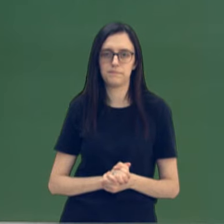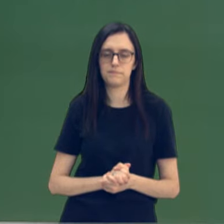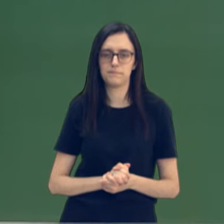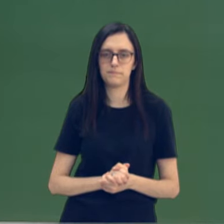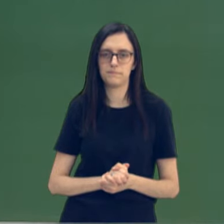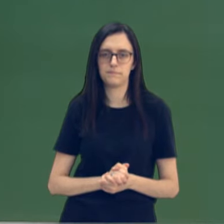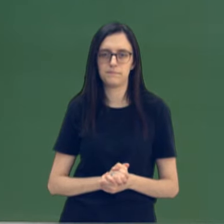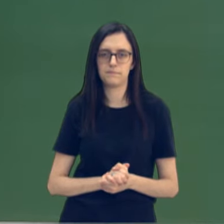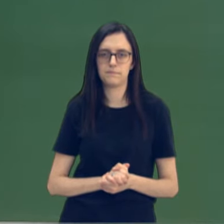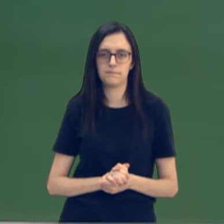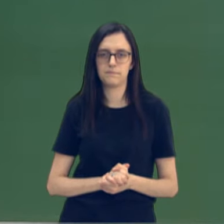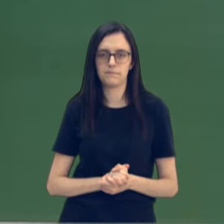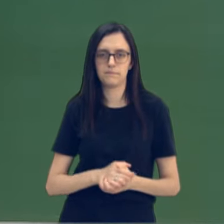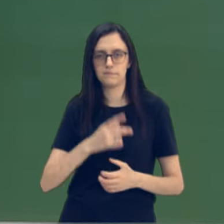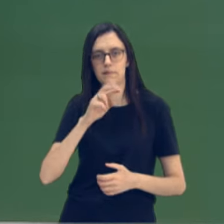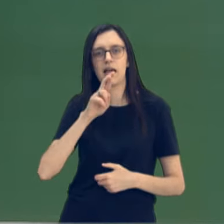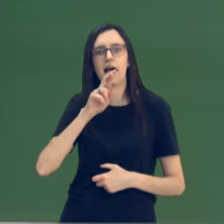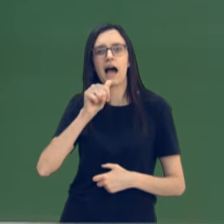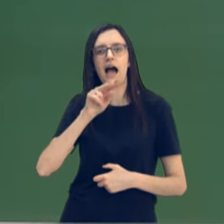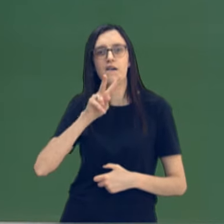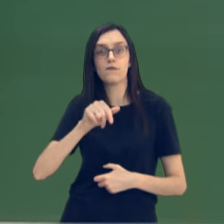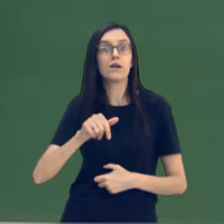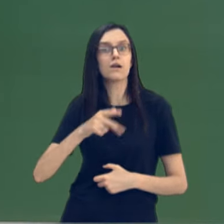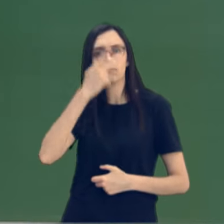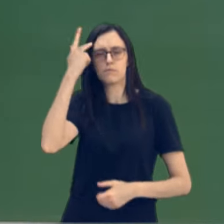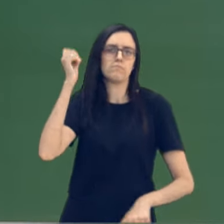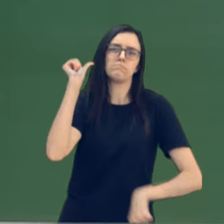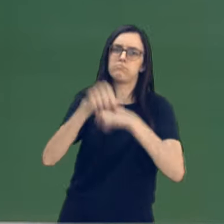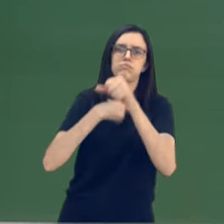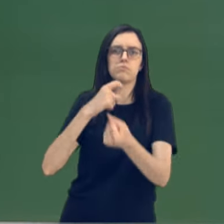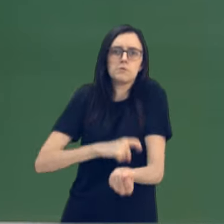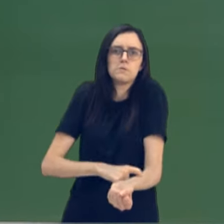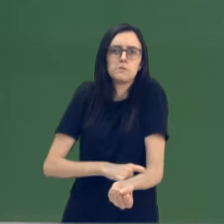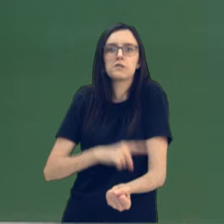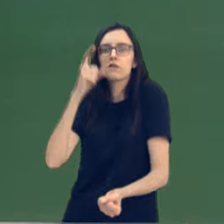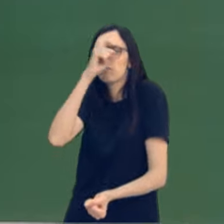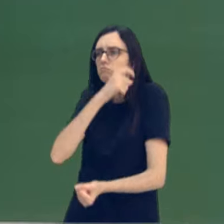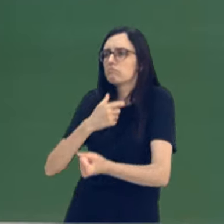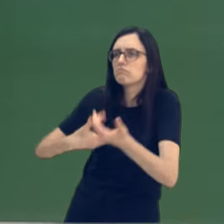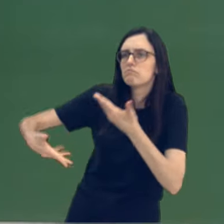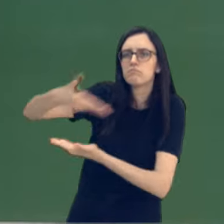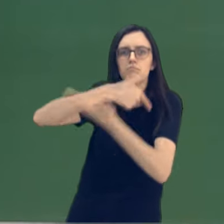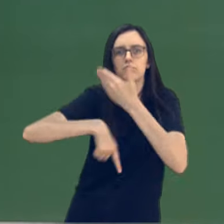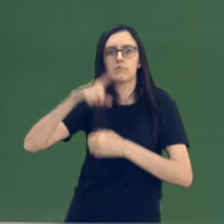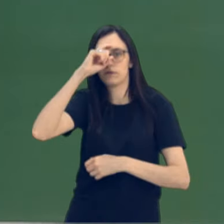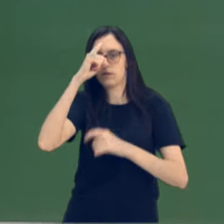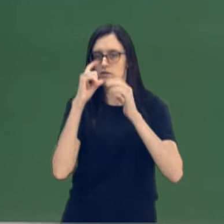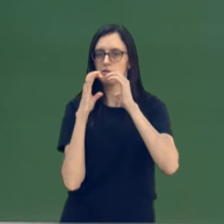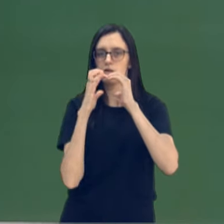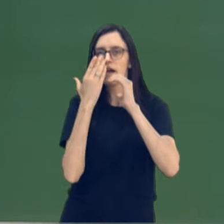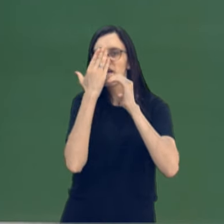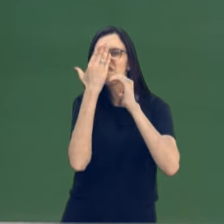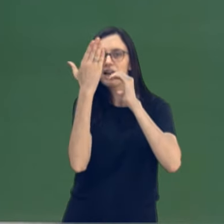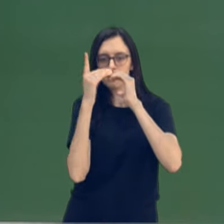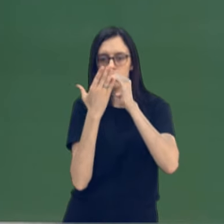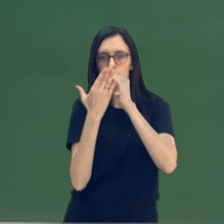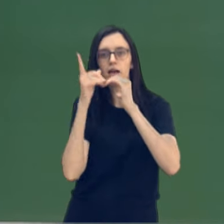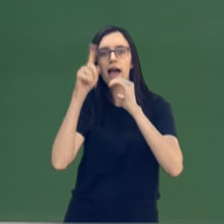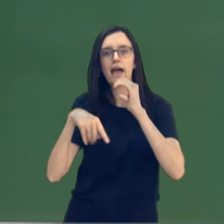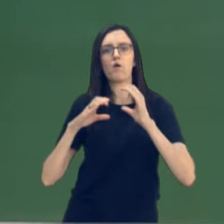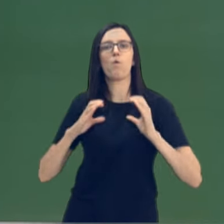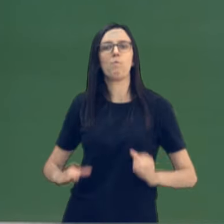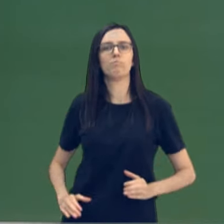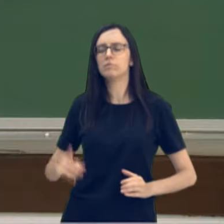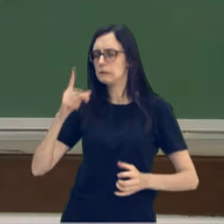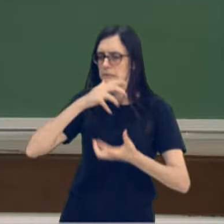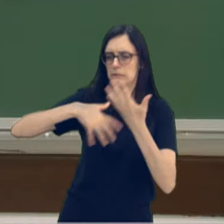Raiva, irritabilidade. A pessoa fica irritada, fica nervosa mesmo, dificuldade social. O lobo frontal do cérebro, a nossa parte comportamental, fica um pouco